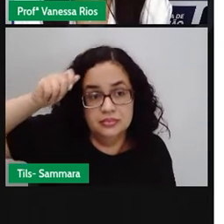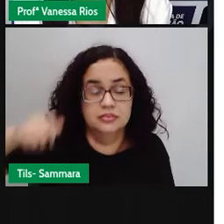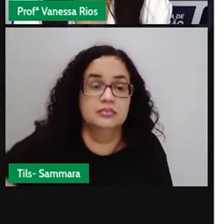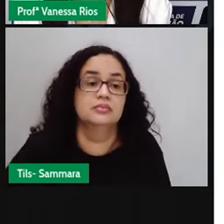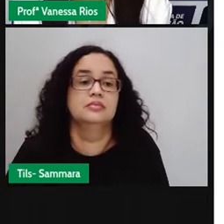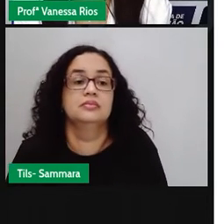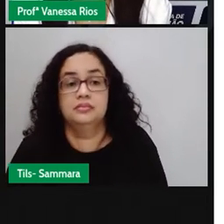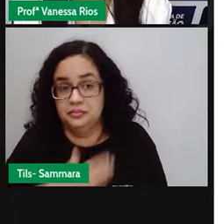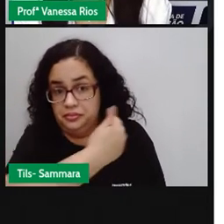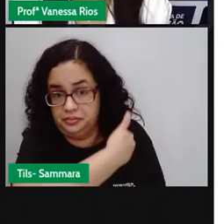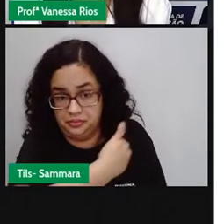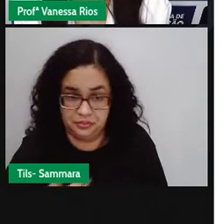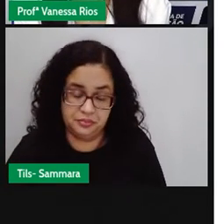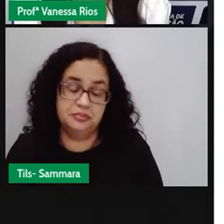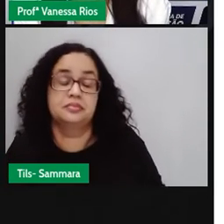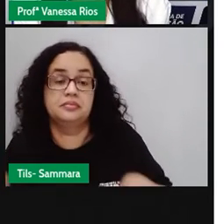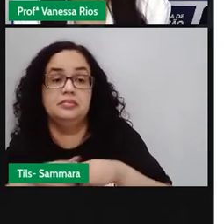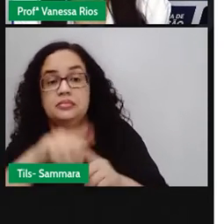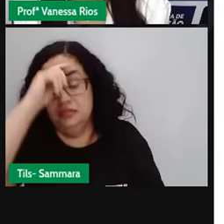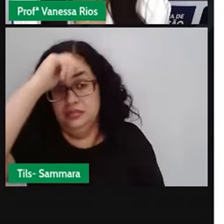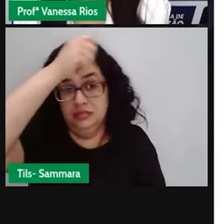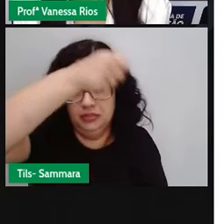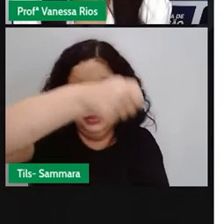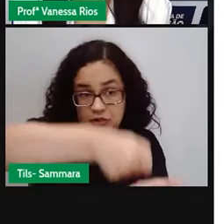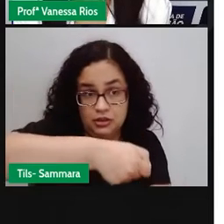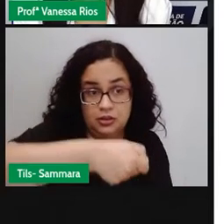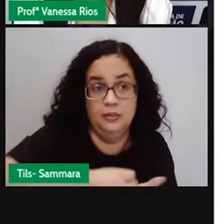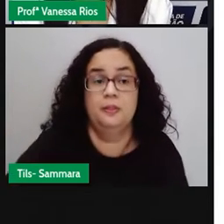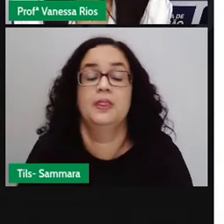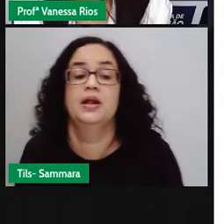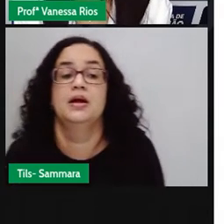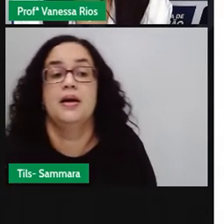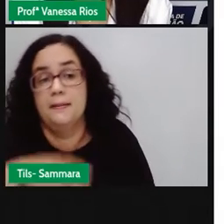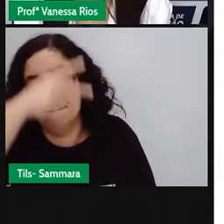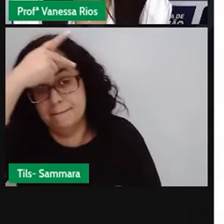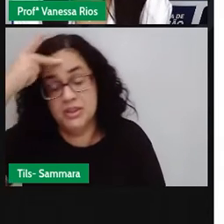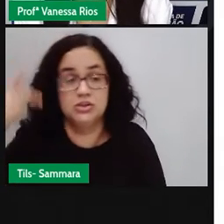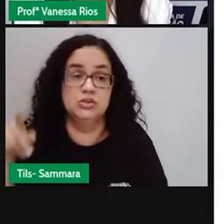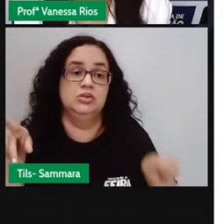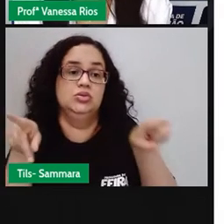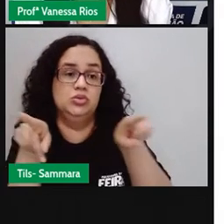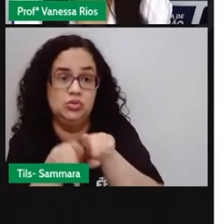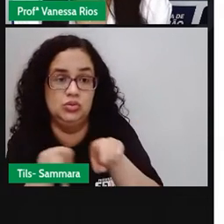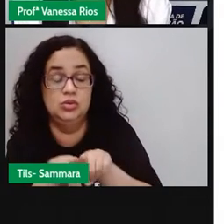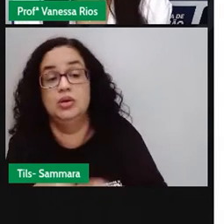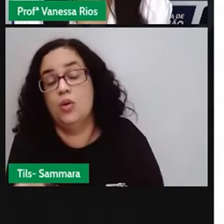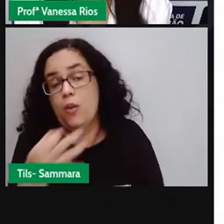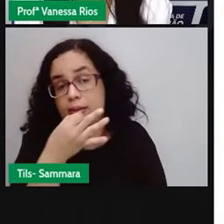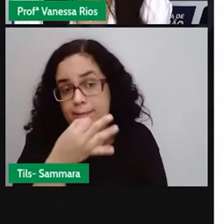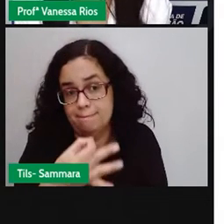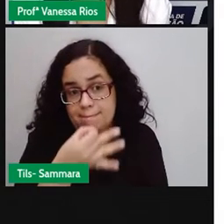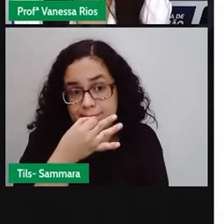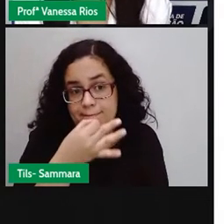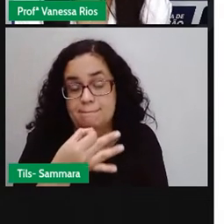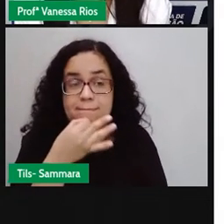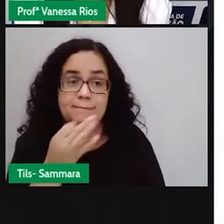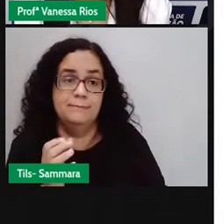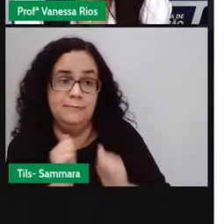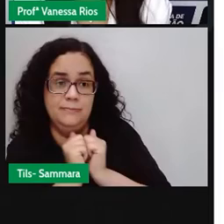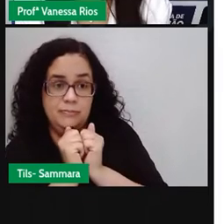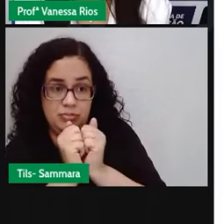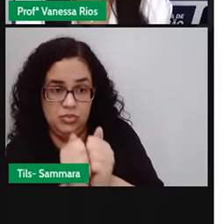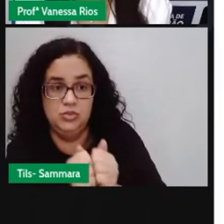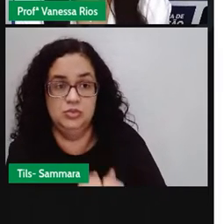governadores, existem decisões que eles tomam, que as pessoas também podem aí dar a sua opinião e decidir junto